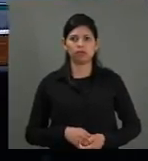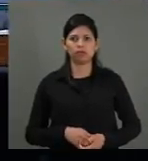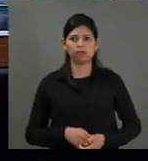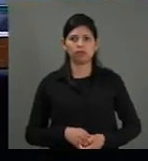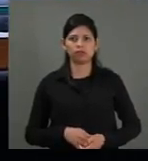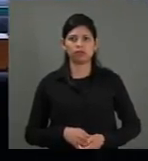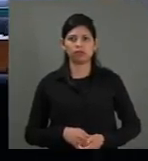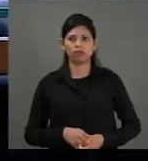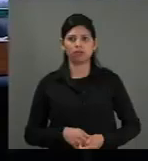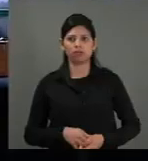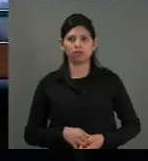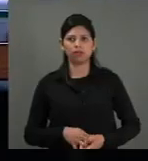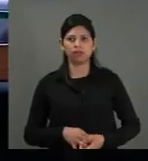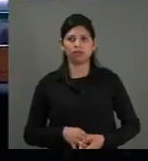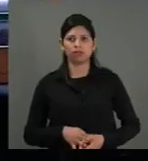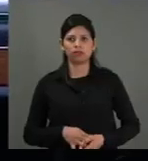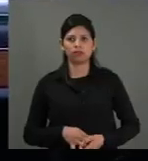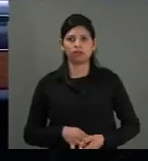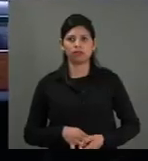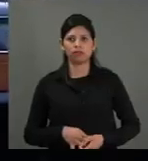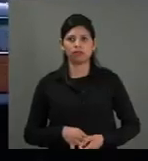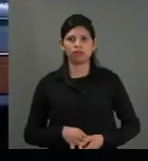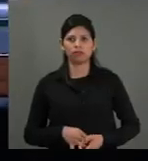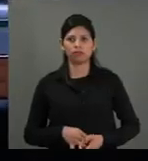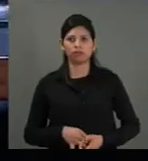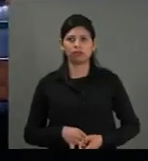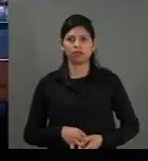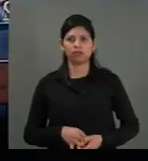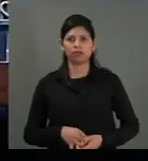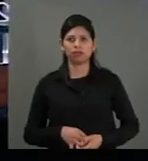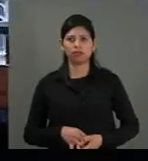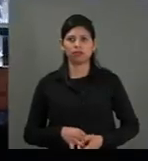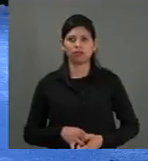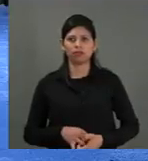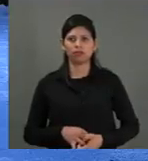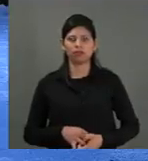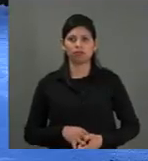Com a palavra, o eminente senador Humberto Costa. Senhor